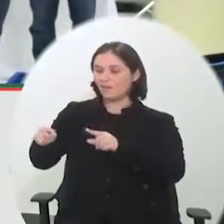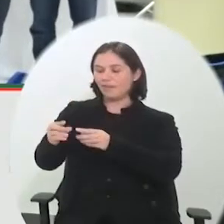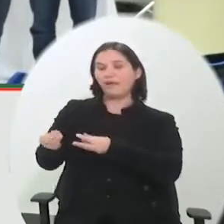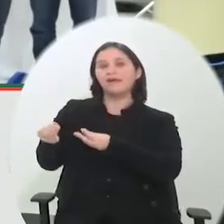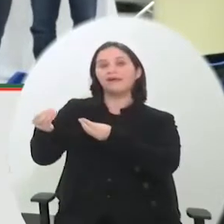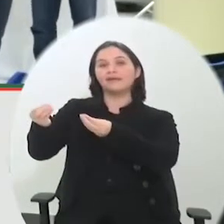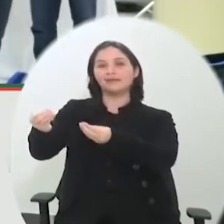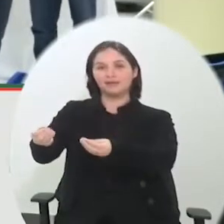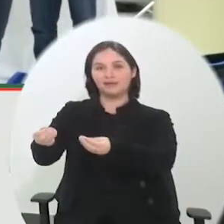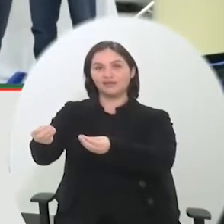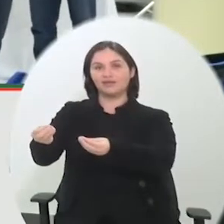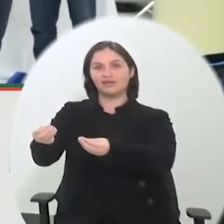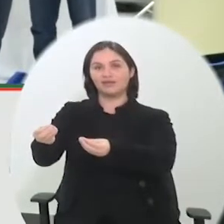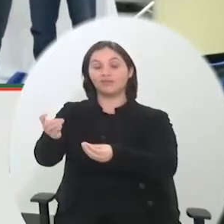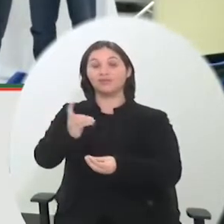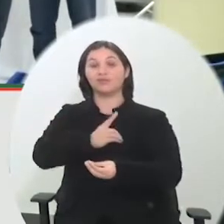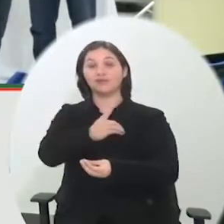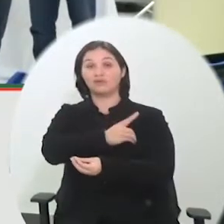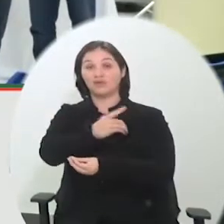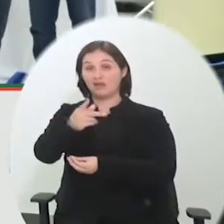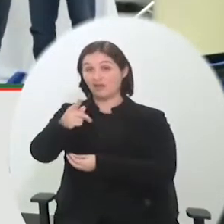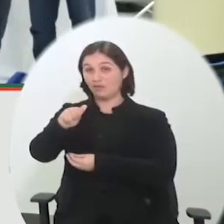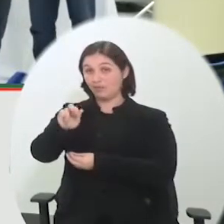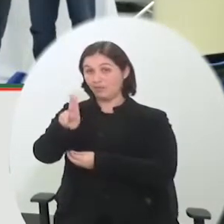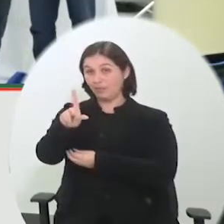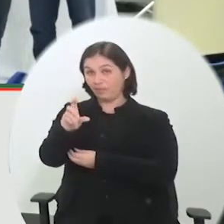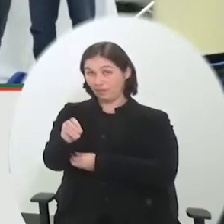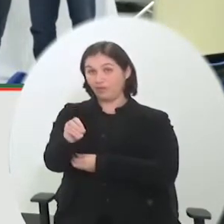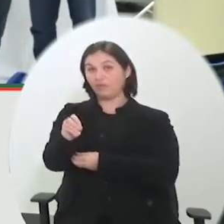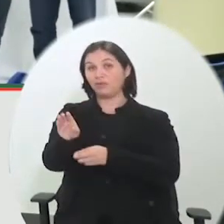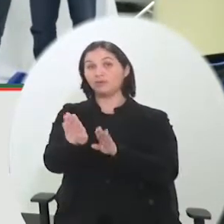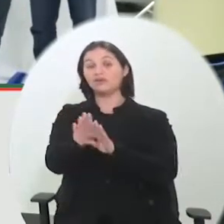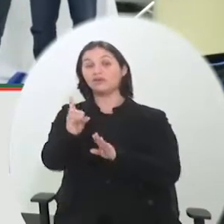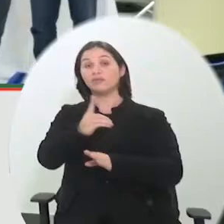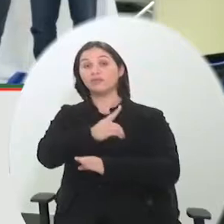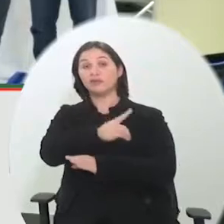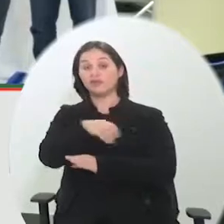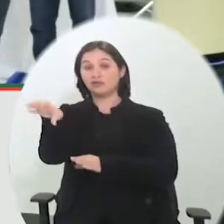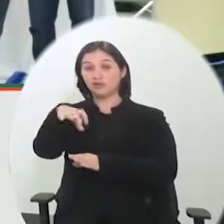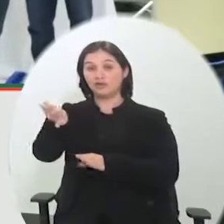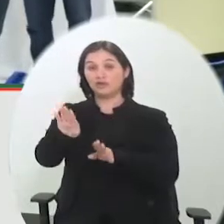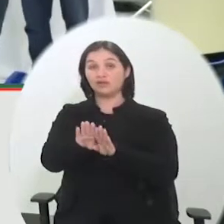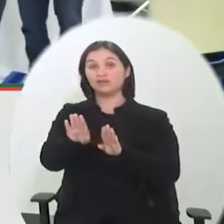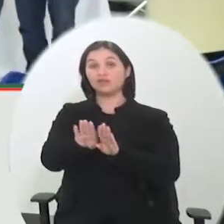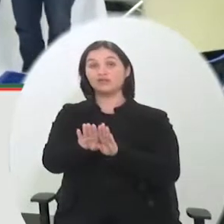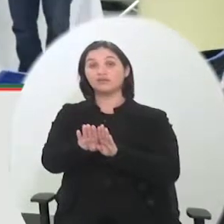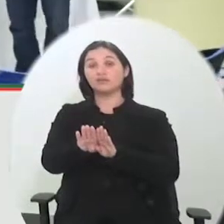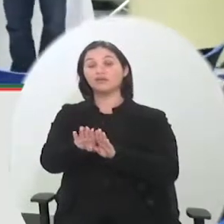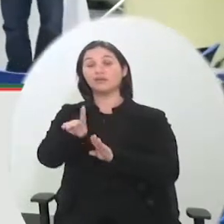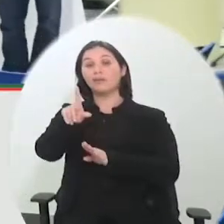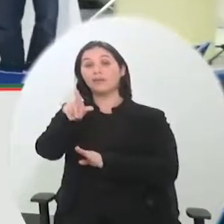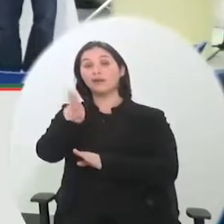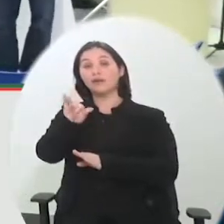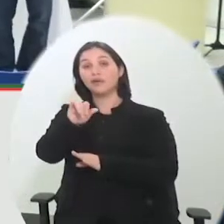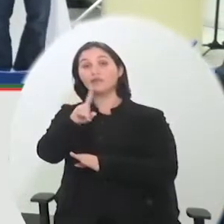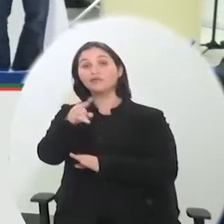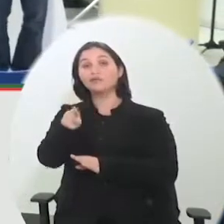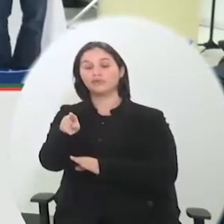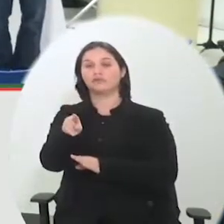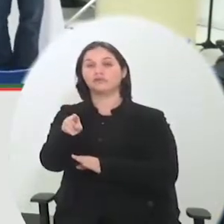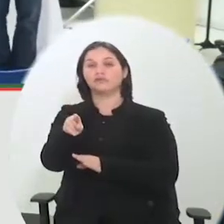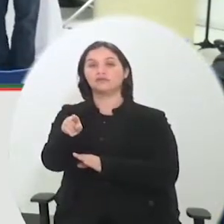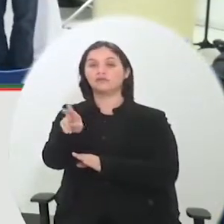Paulo Queires, ao delegado regional e também ao nosso diretor de litoral, Dr. Luiz Ângelo, em nome